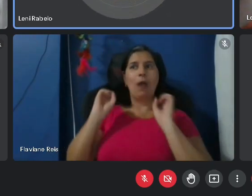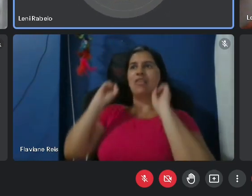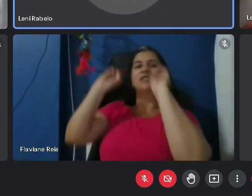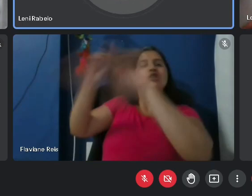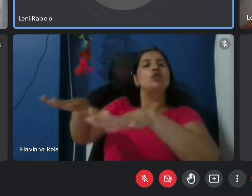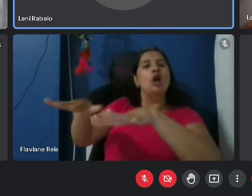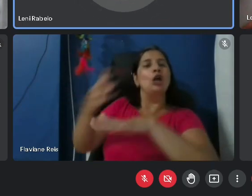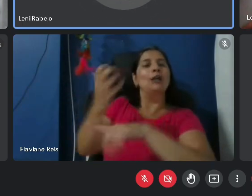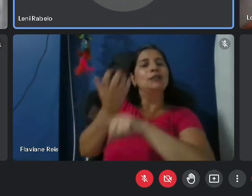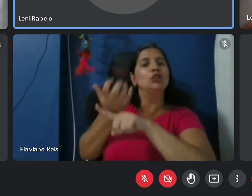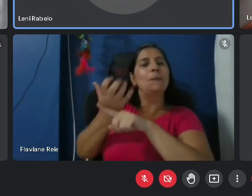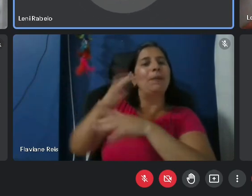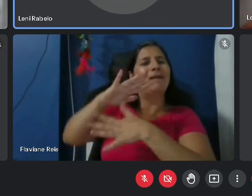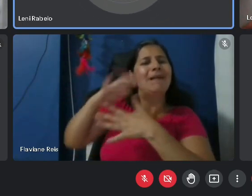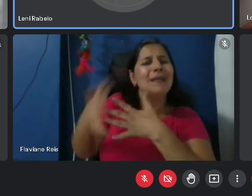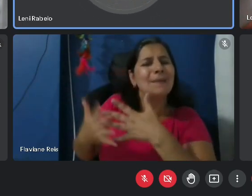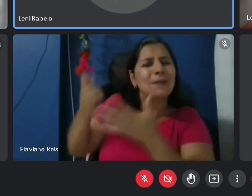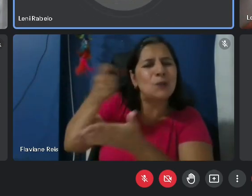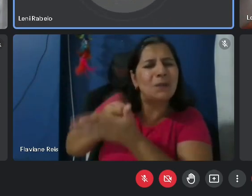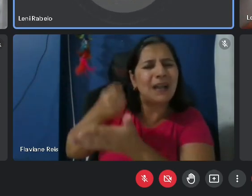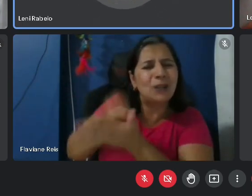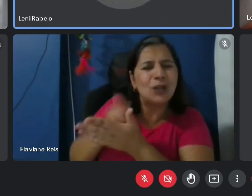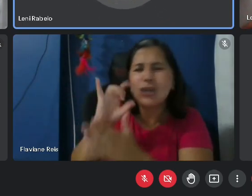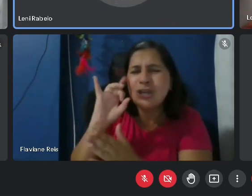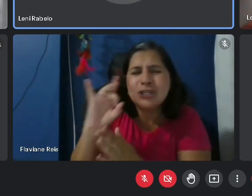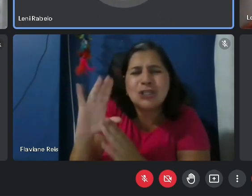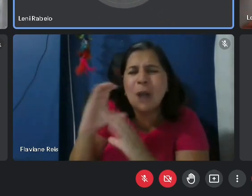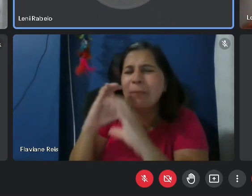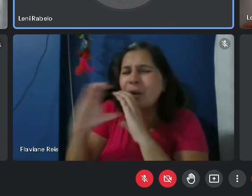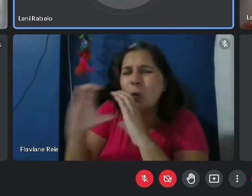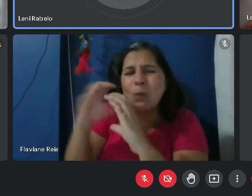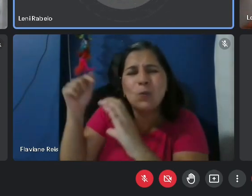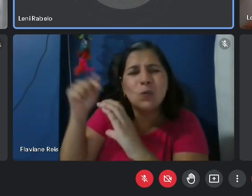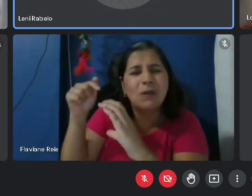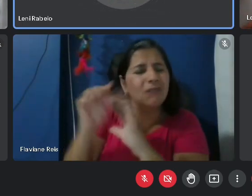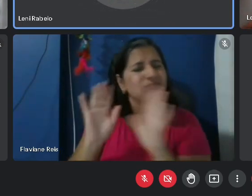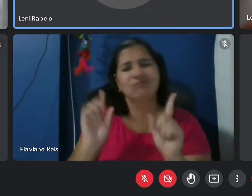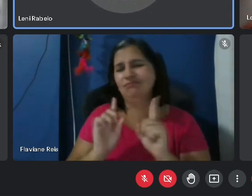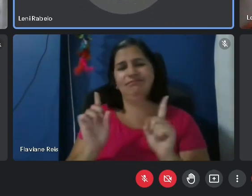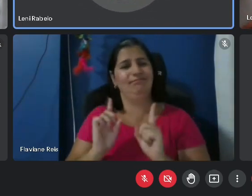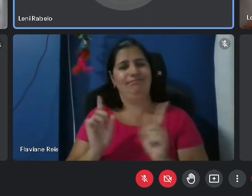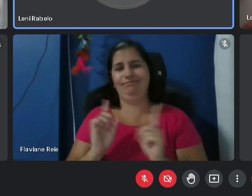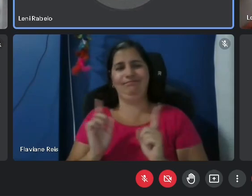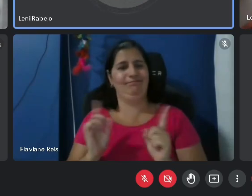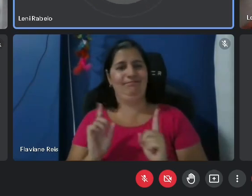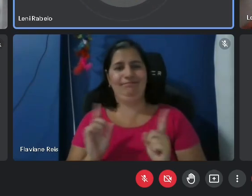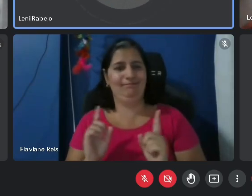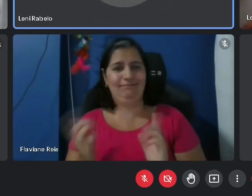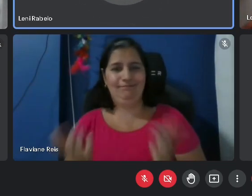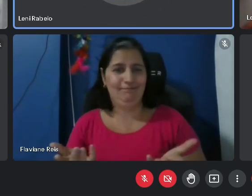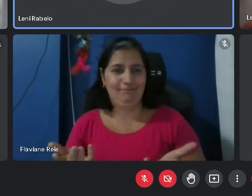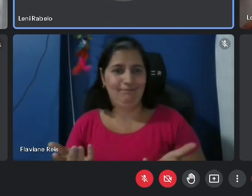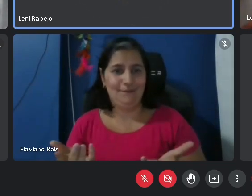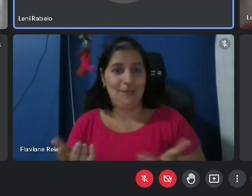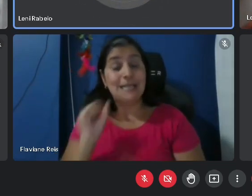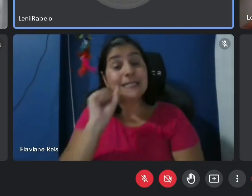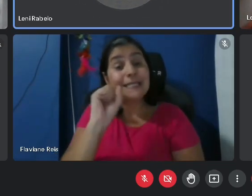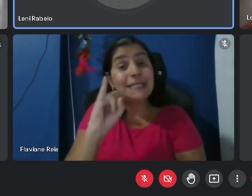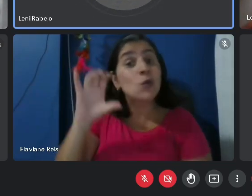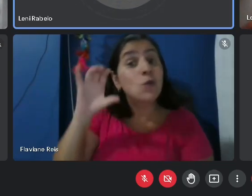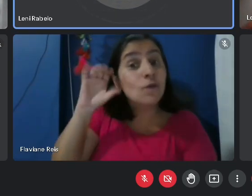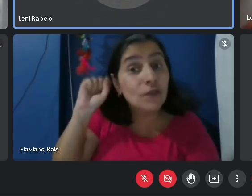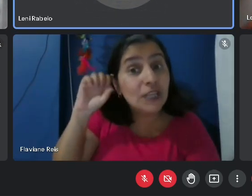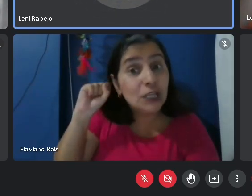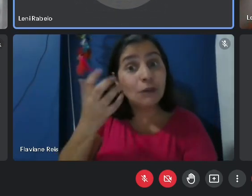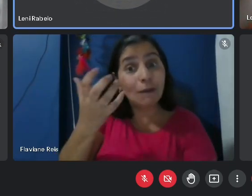Ah, eu pensei que estava bom só deixar, se houvesse a obrigatoriedade da disciplina de Libras, e isso